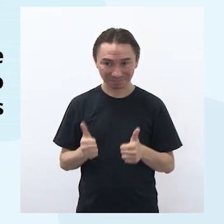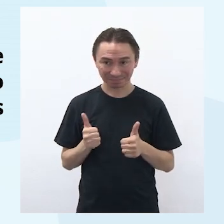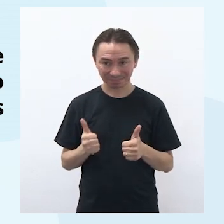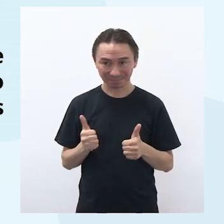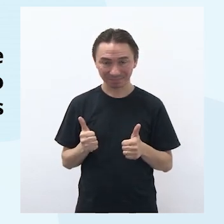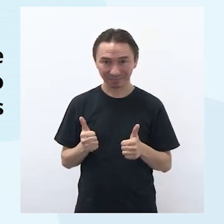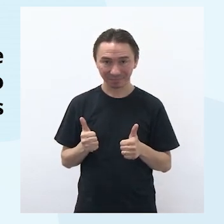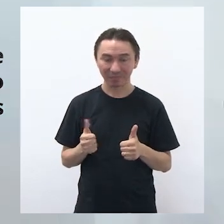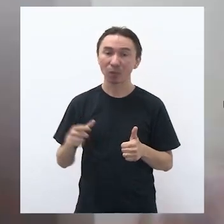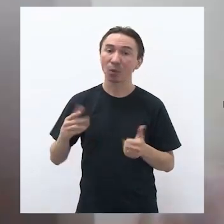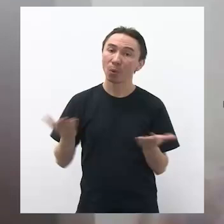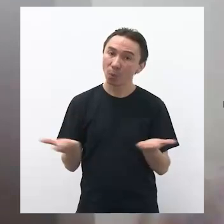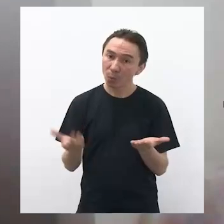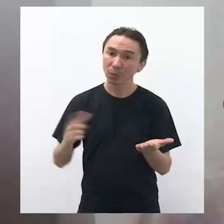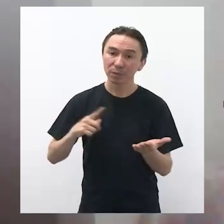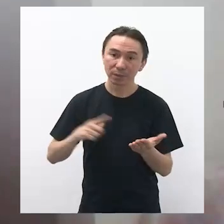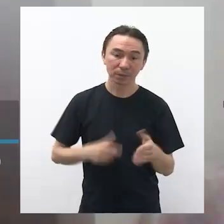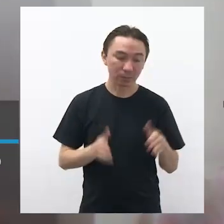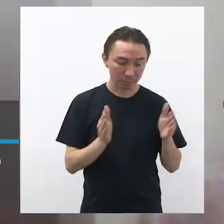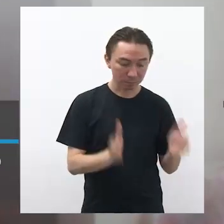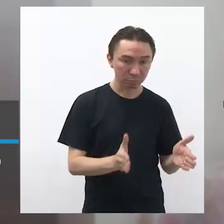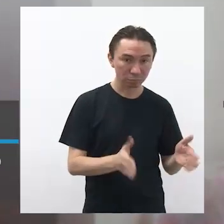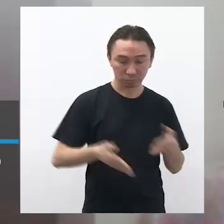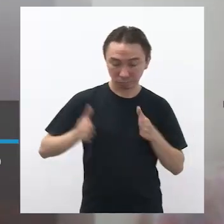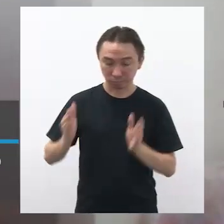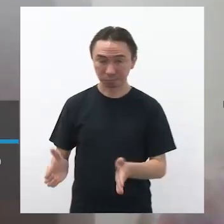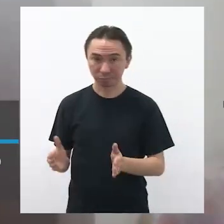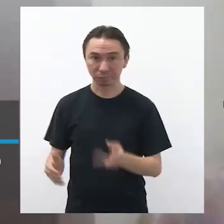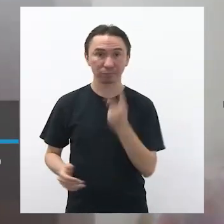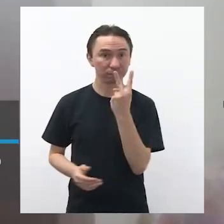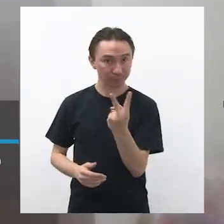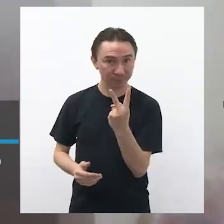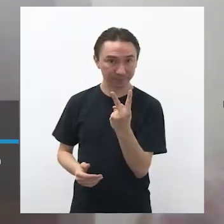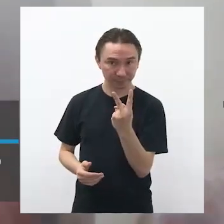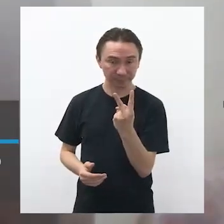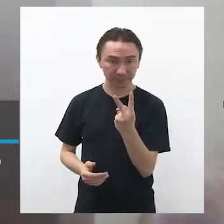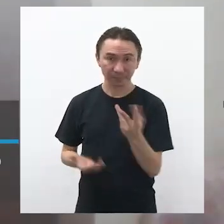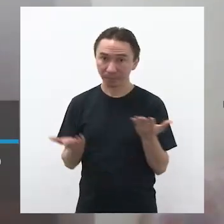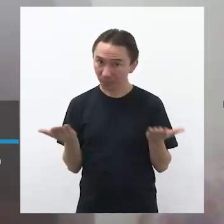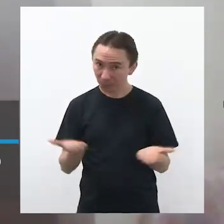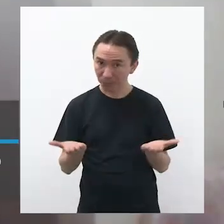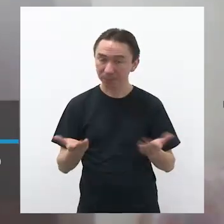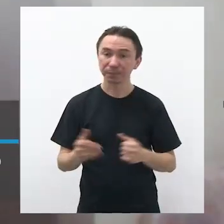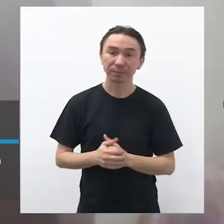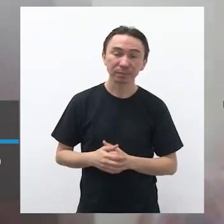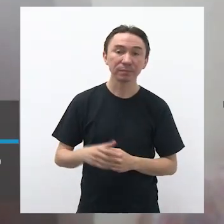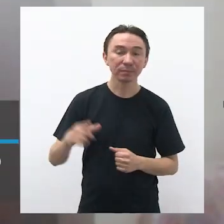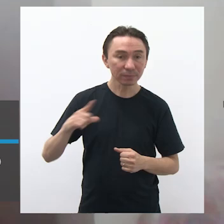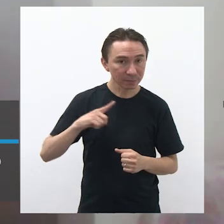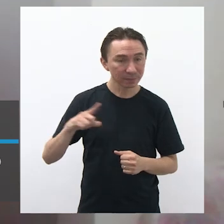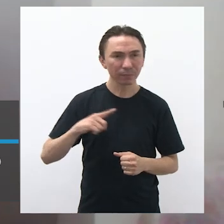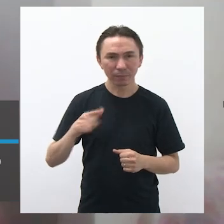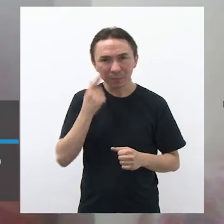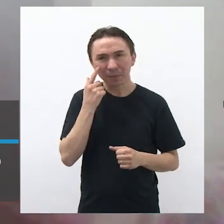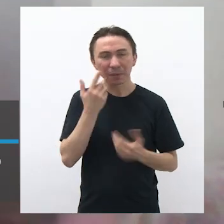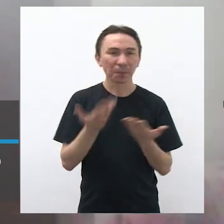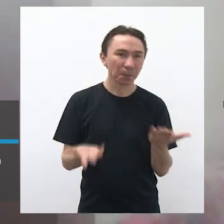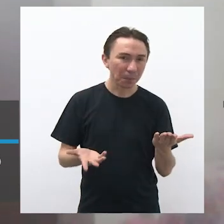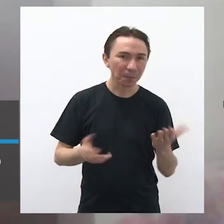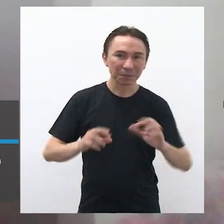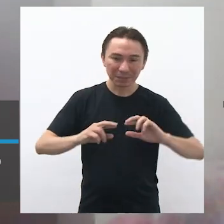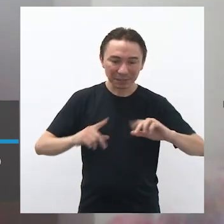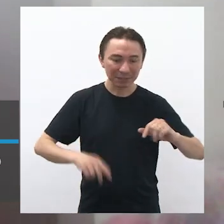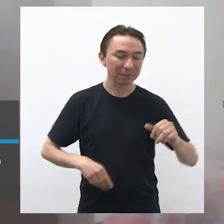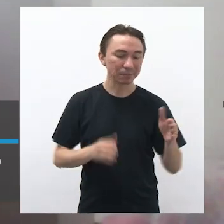ter 2 vivências aí nesses 2 momentos previstos. A nossa agenda, ela faz exatamente relação com esses